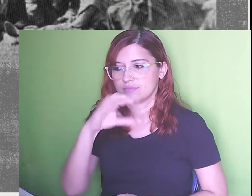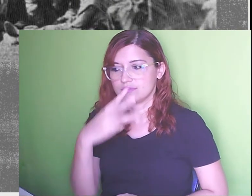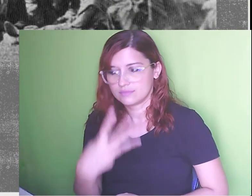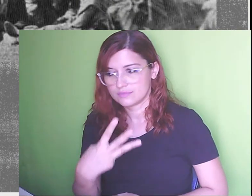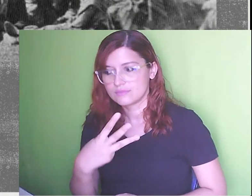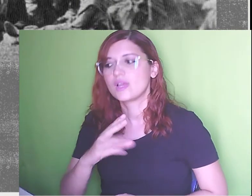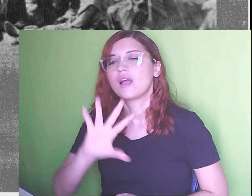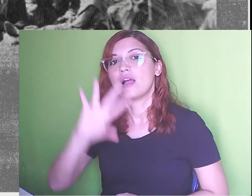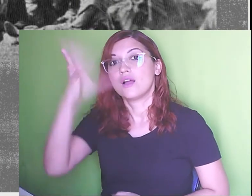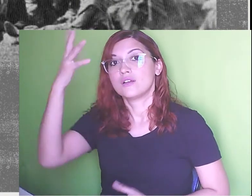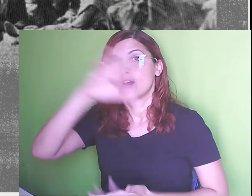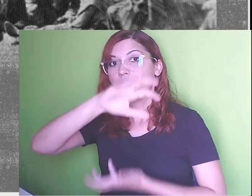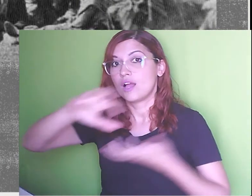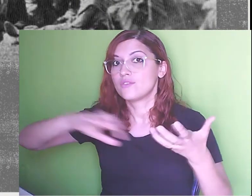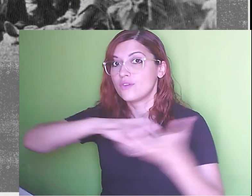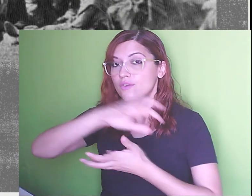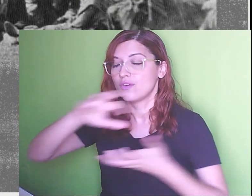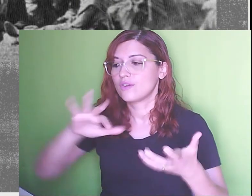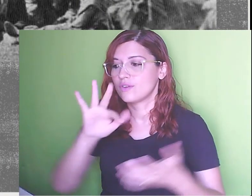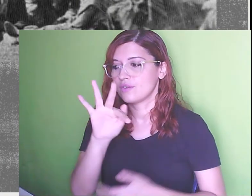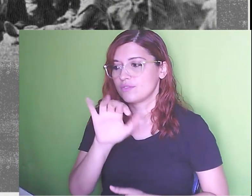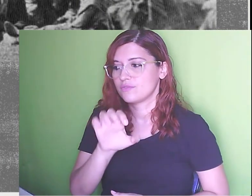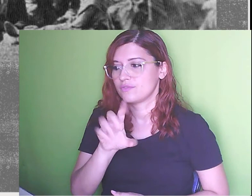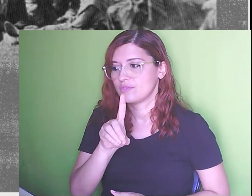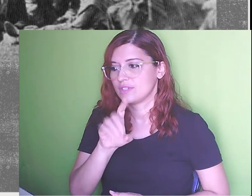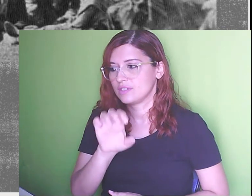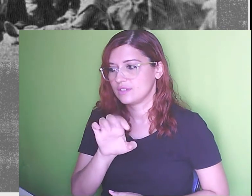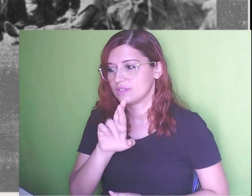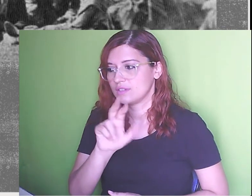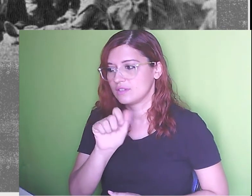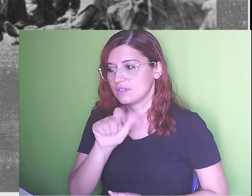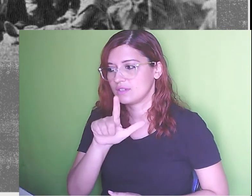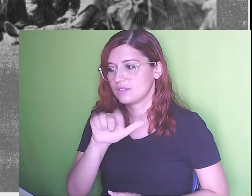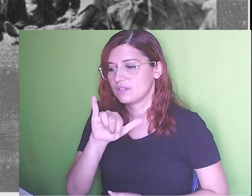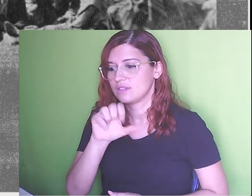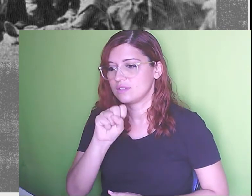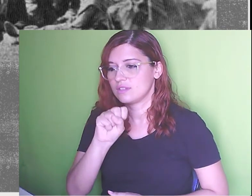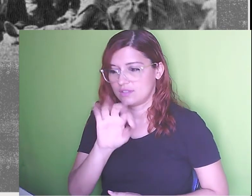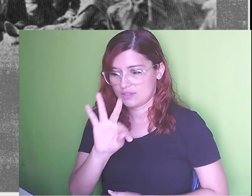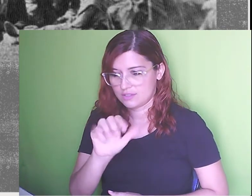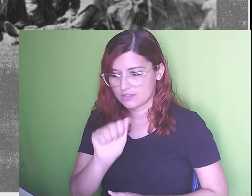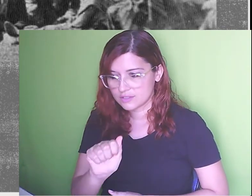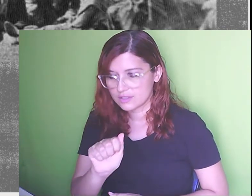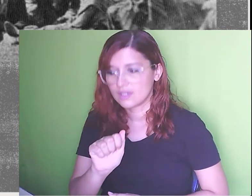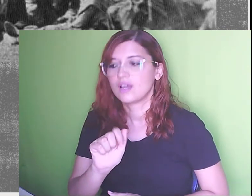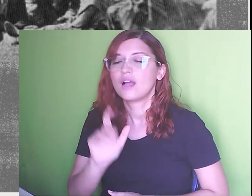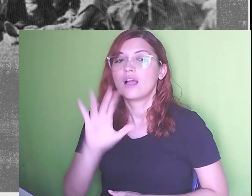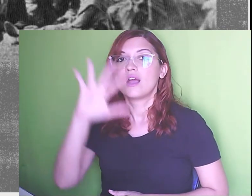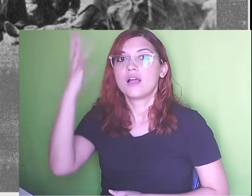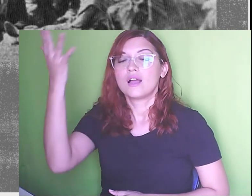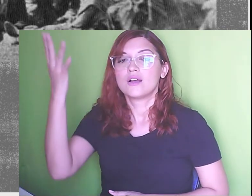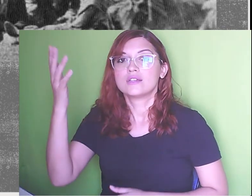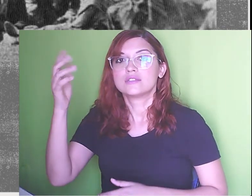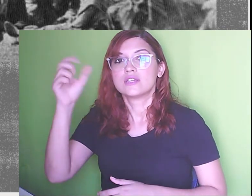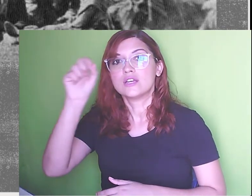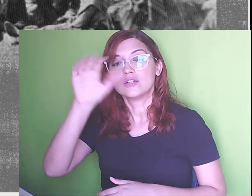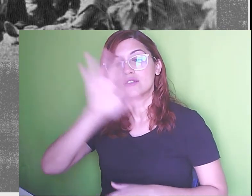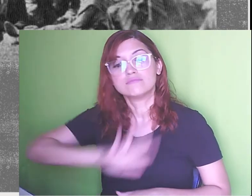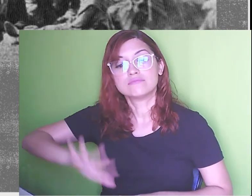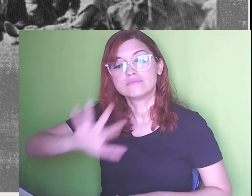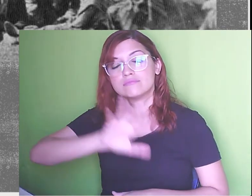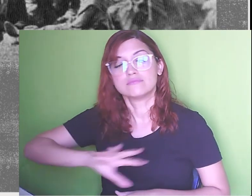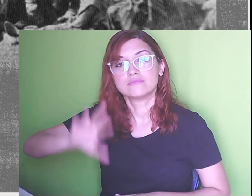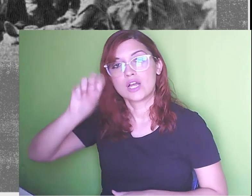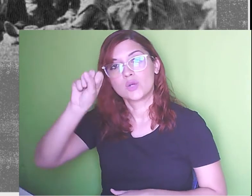Houve também, em 1893, a Revolta Federalista, que aconteceu